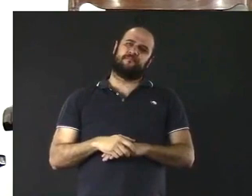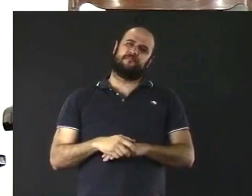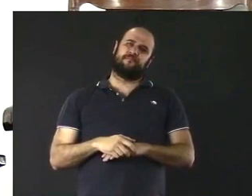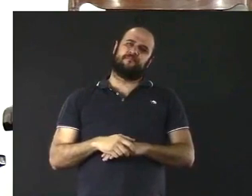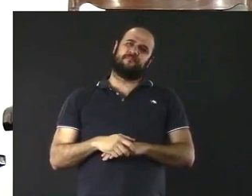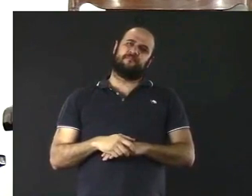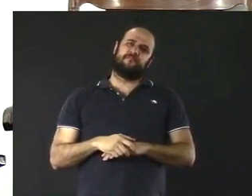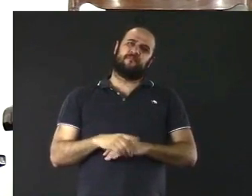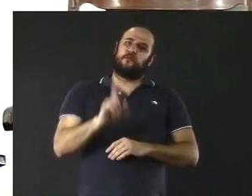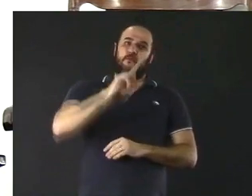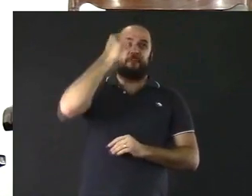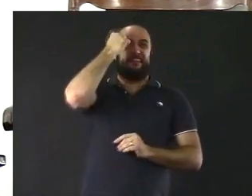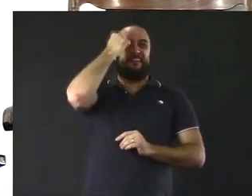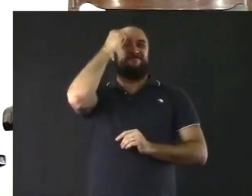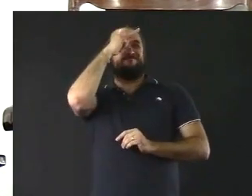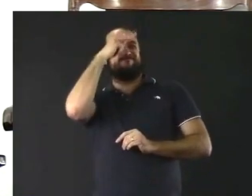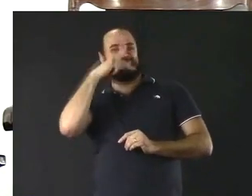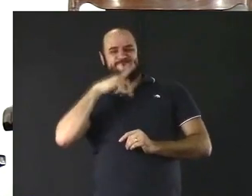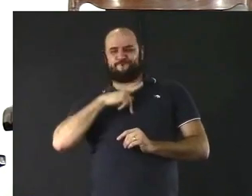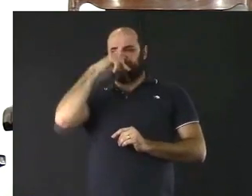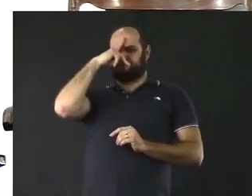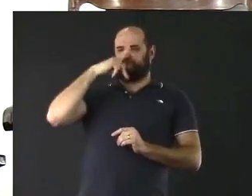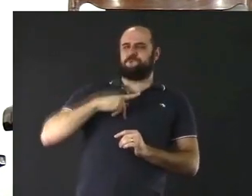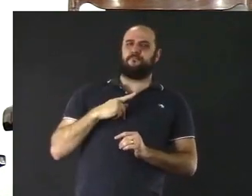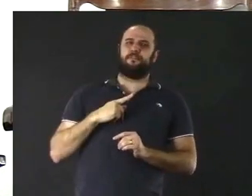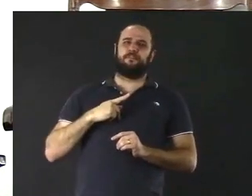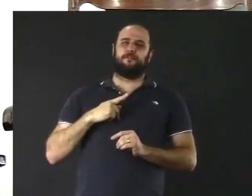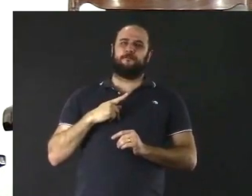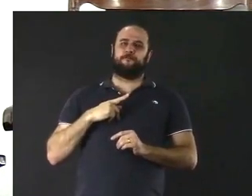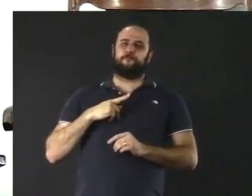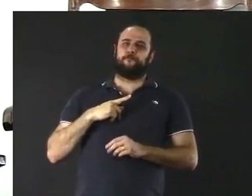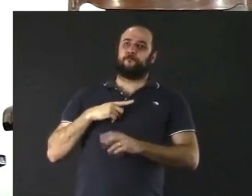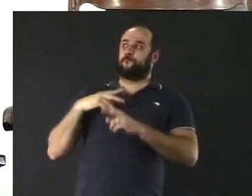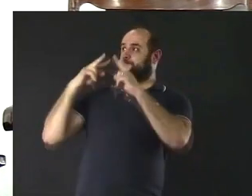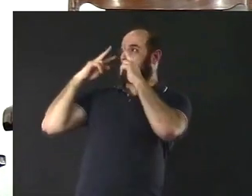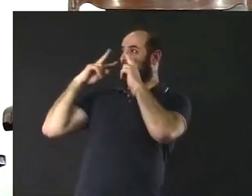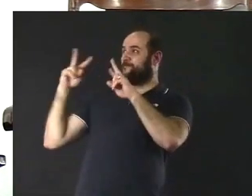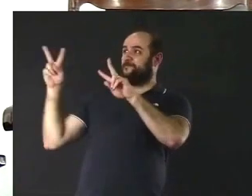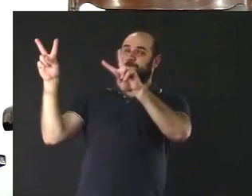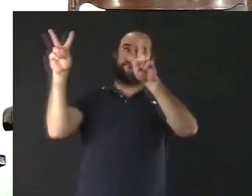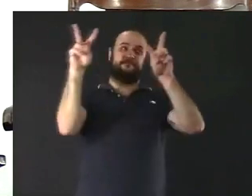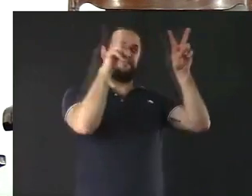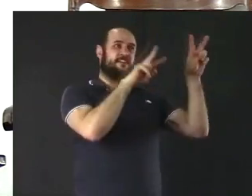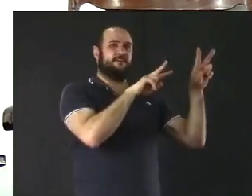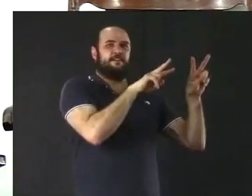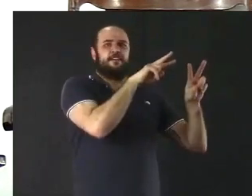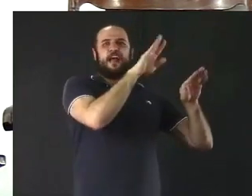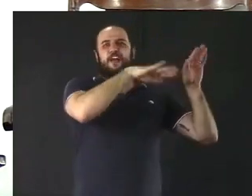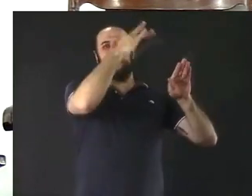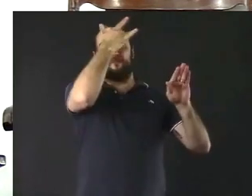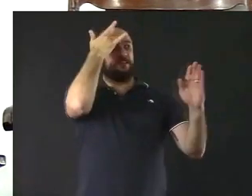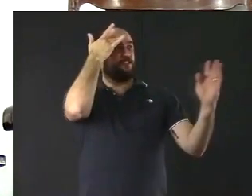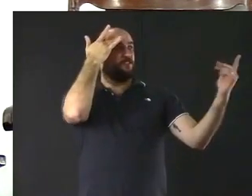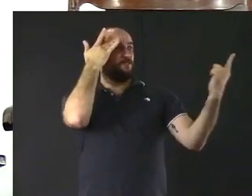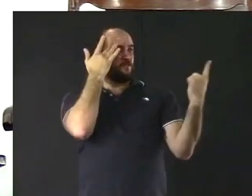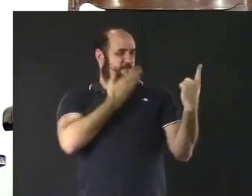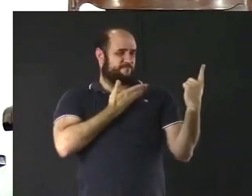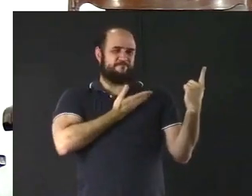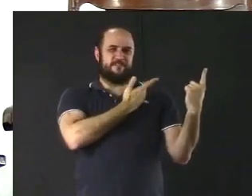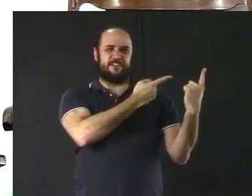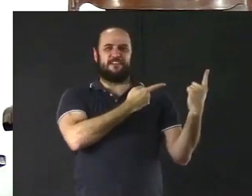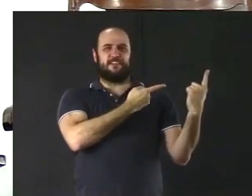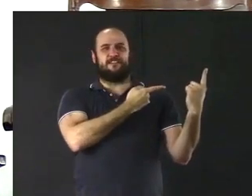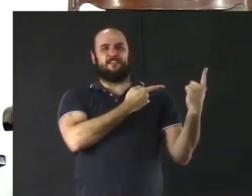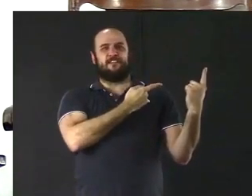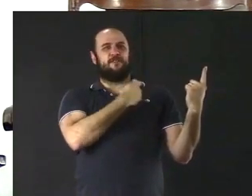E não pense apenas em você. Olhe para o seu próximo. Talvez aí a pessoa bem próxima de você está precisando